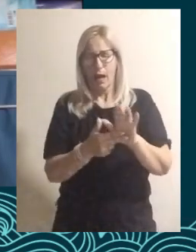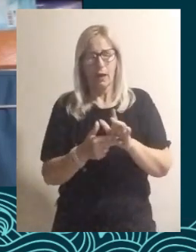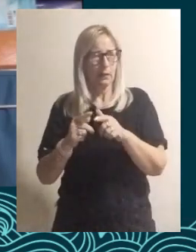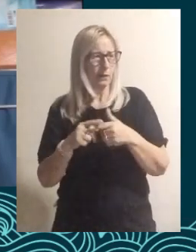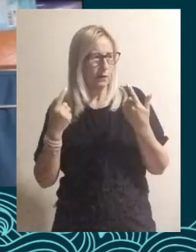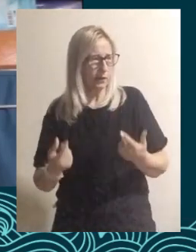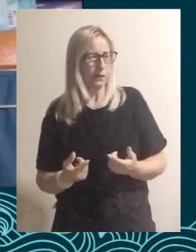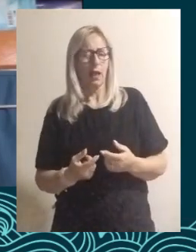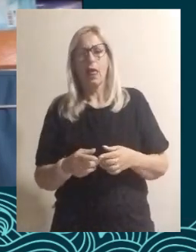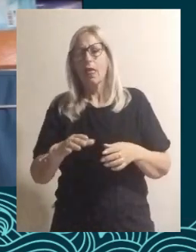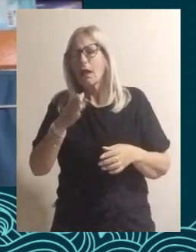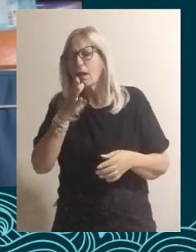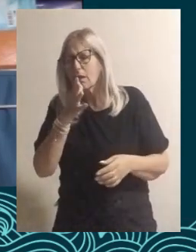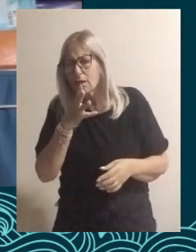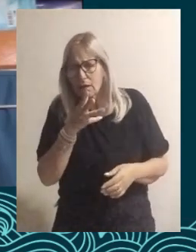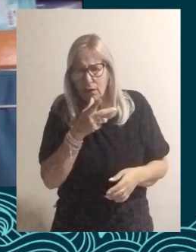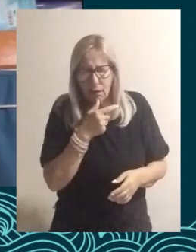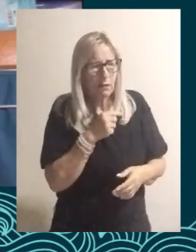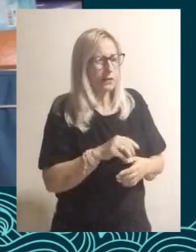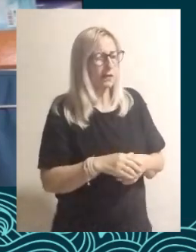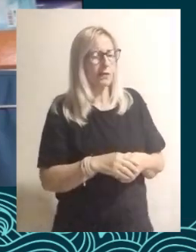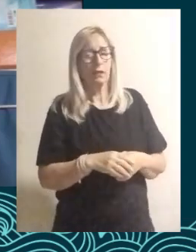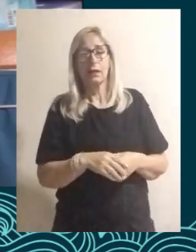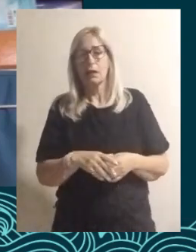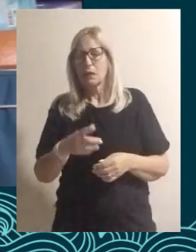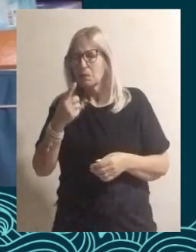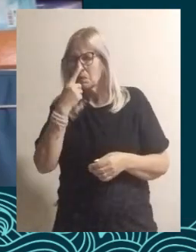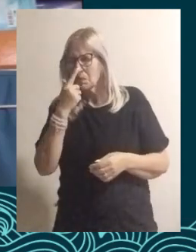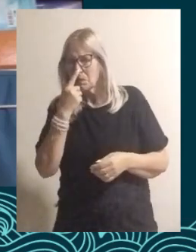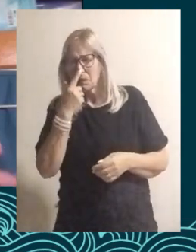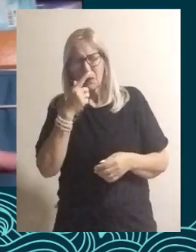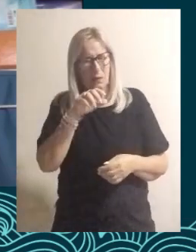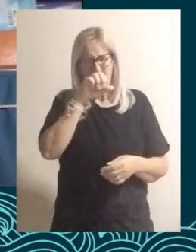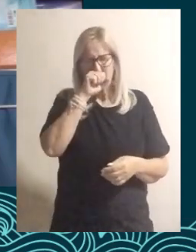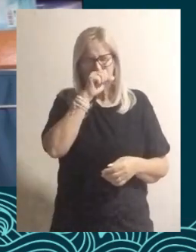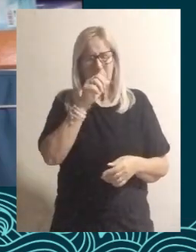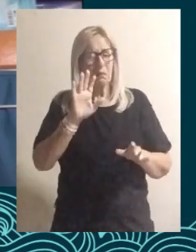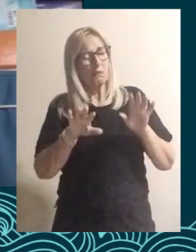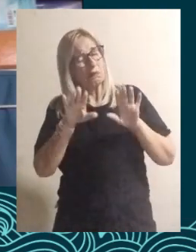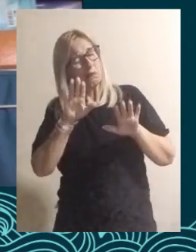têm pelo, que andam sobre duas pernas, que são lentos, que têm um nariz olfato ruim.